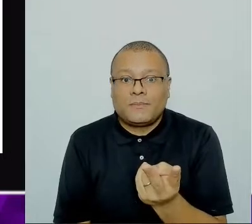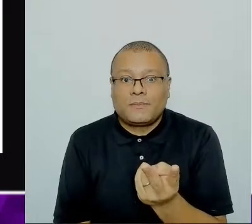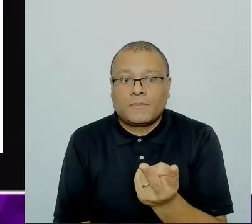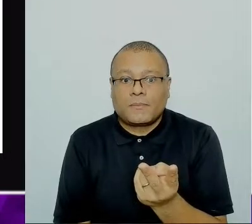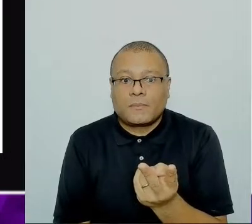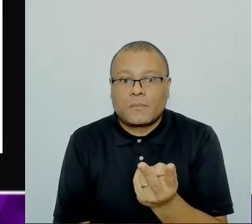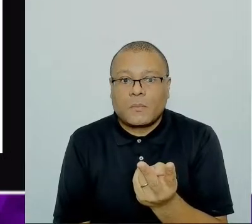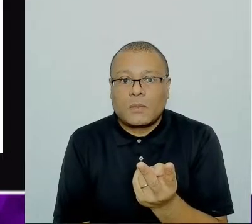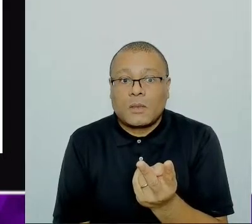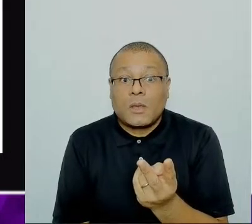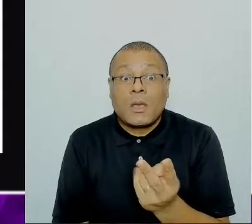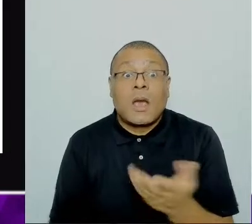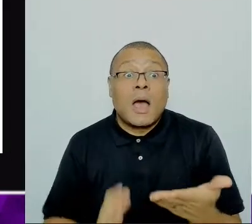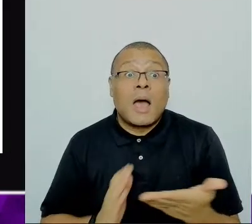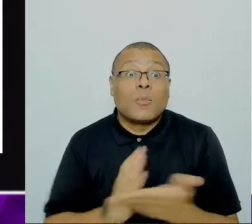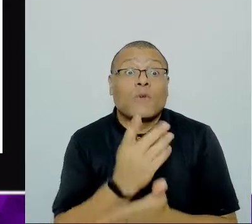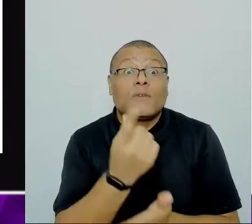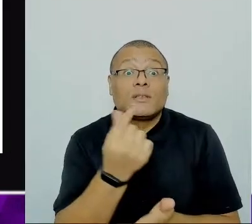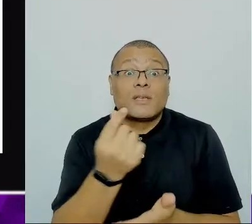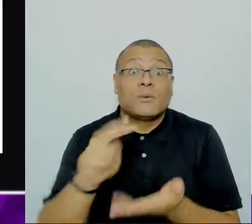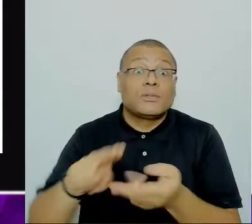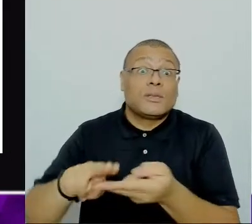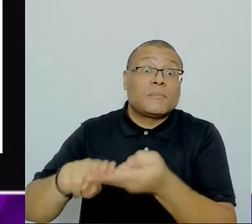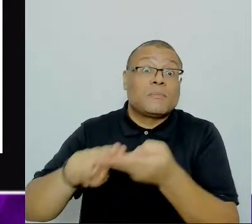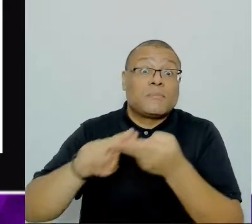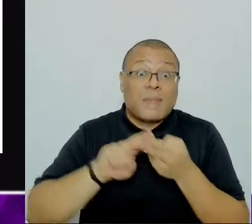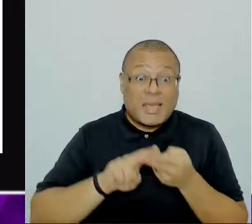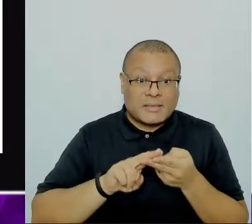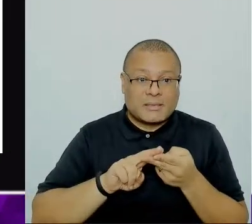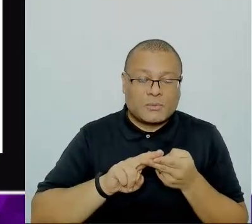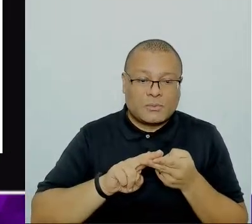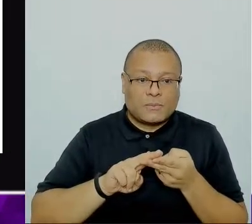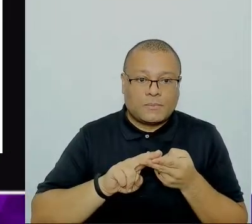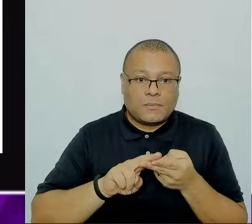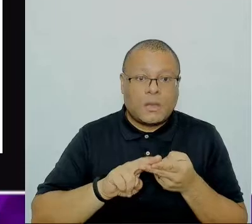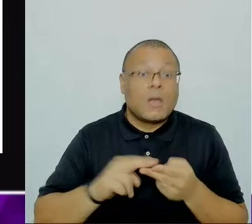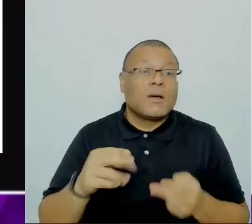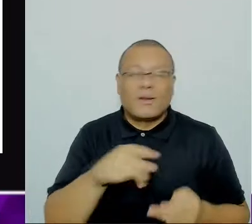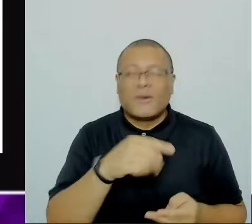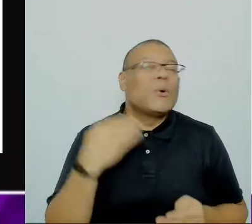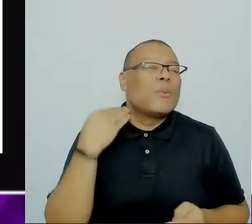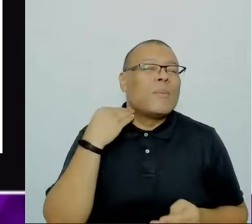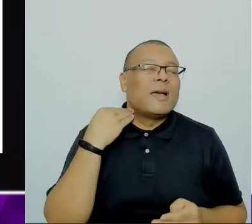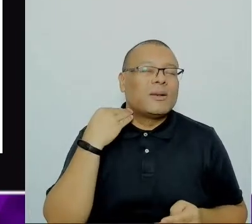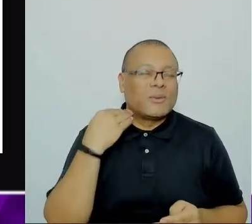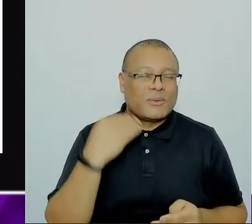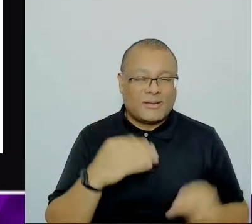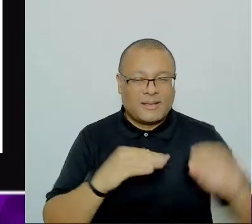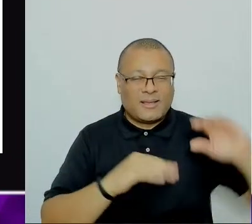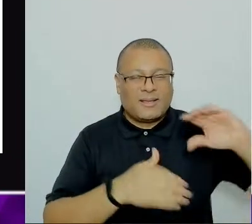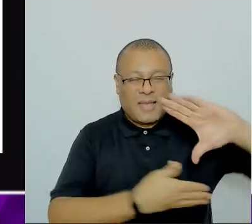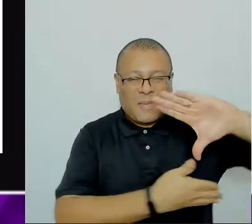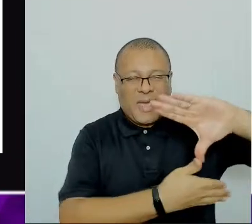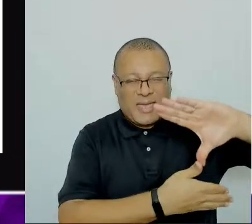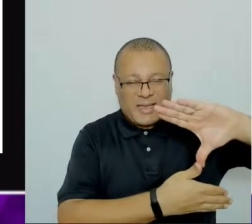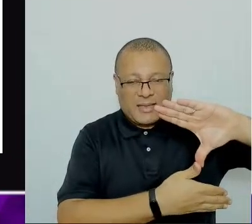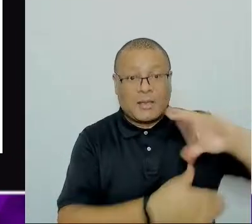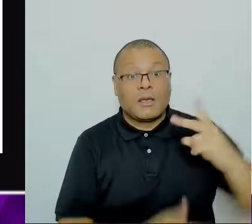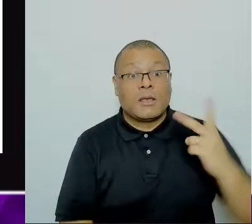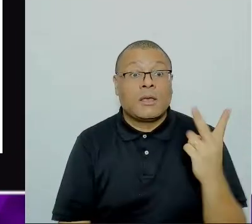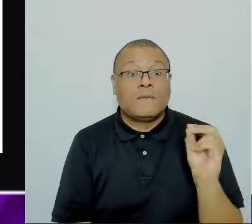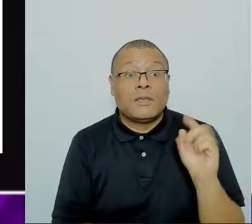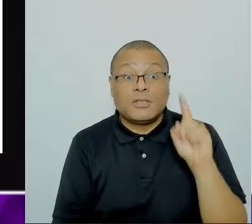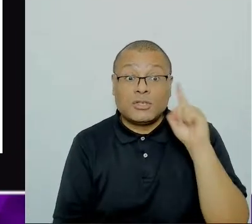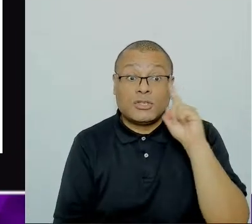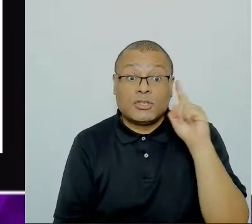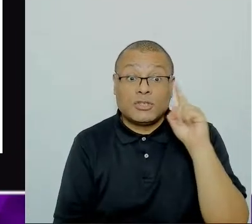uma aprovação de empréstimo para pequena empresa, de uma empresa como Bank of America, é de 20 dias. Enquanto no Ant